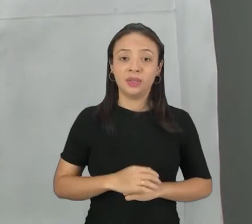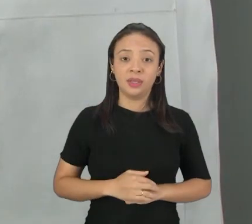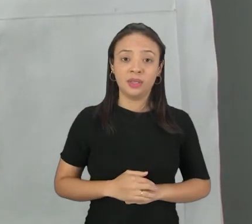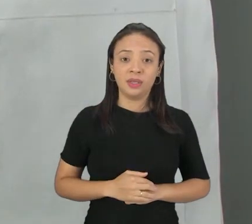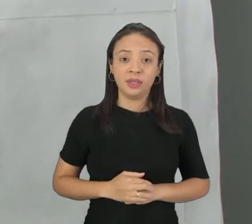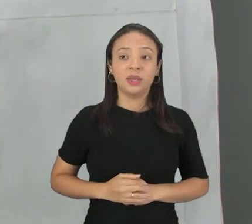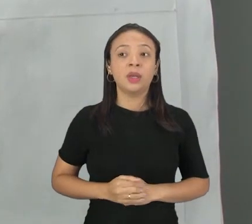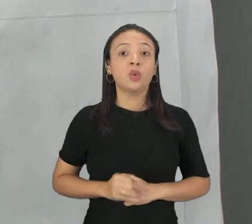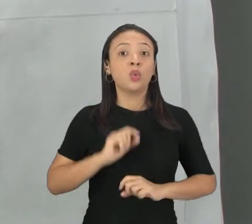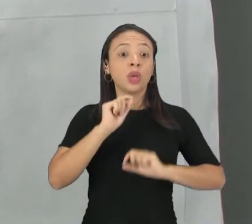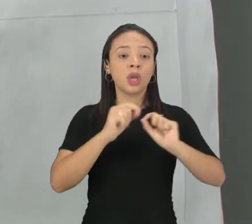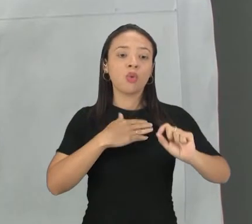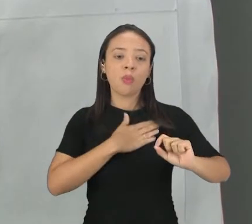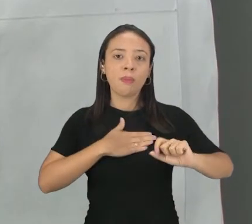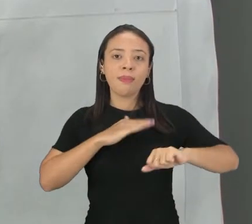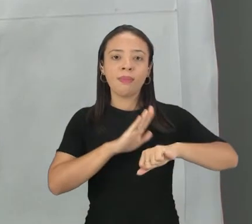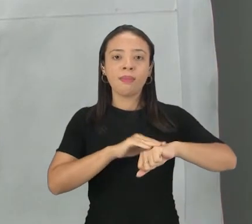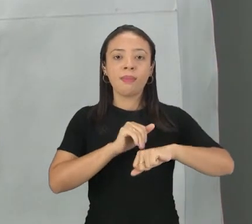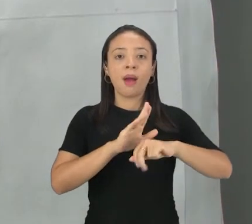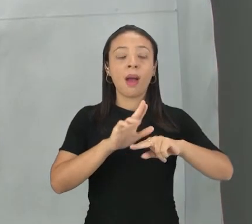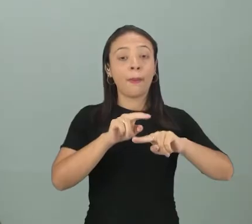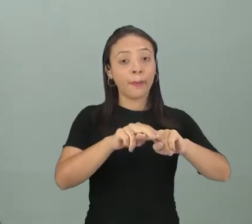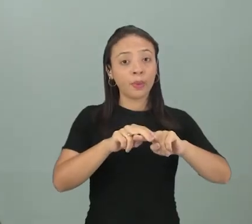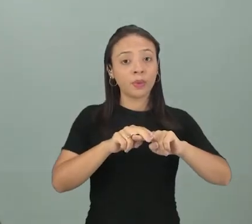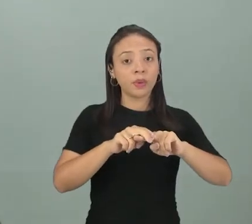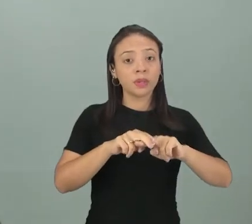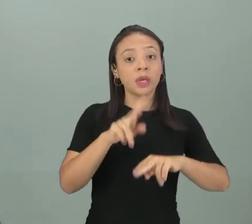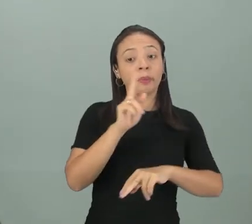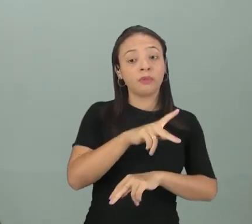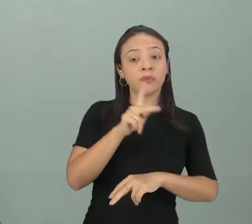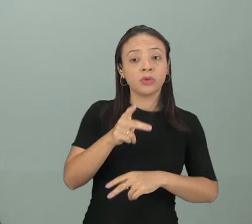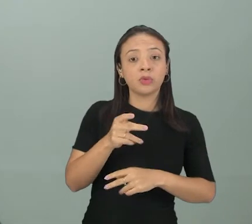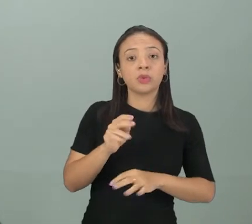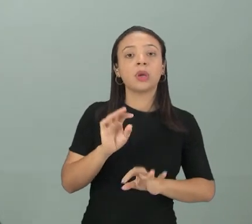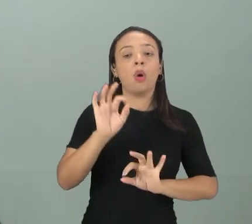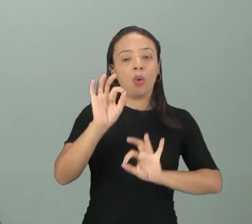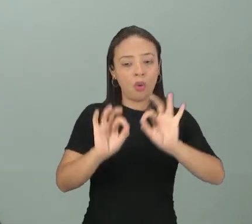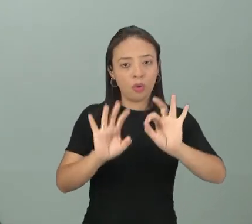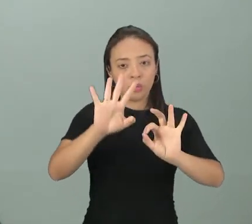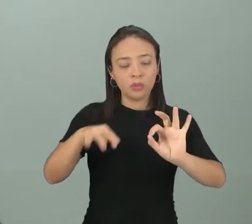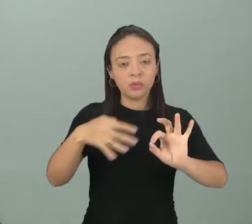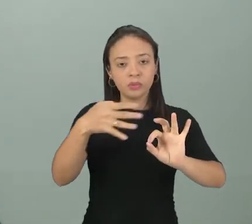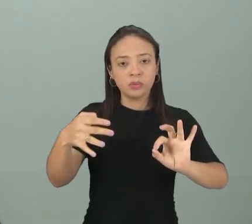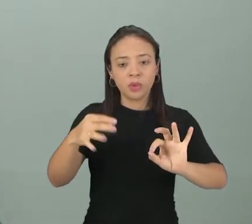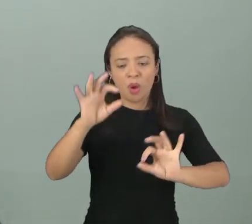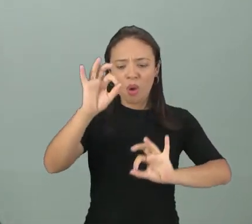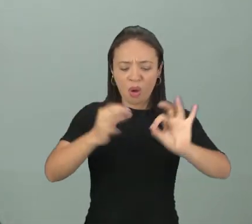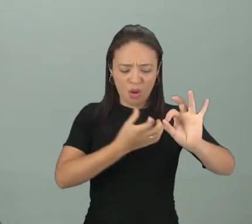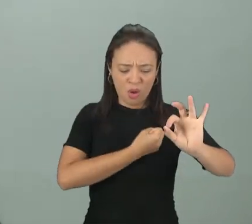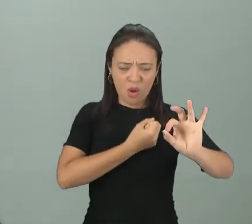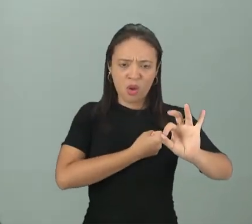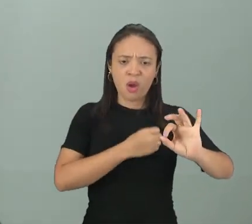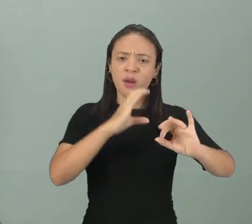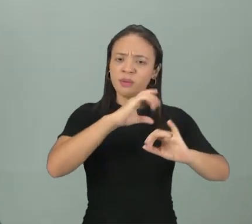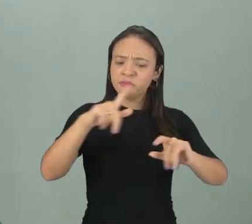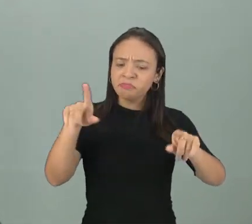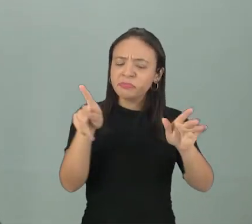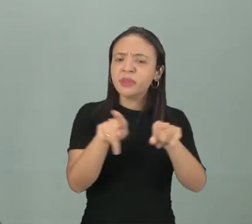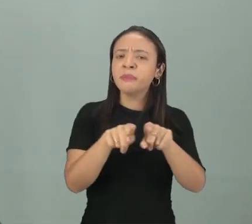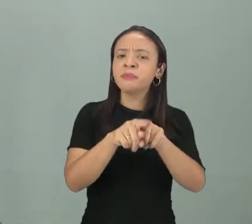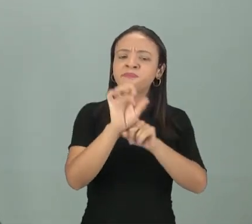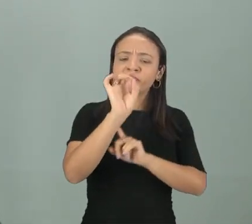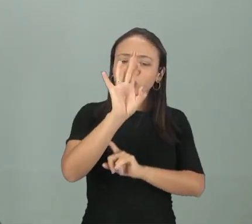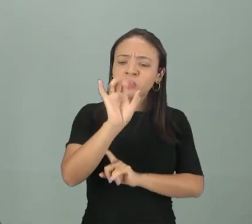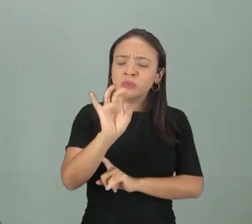as suas preferências e por isso ela preferiu fazer uma tabela para enumerar e classificar cada uma dessas